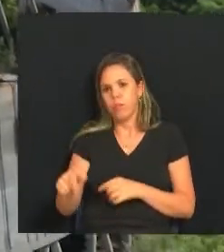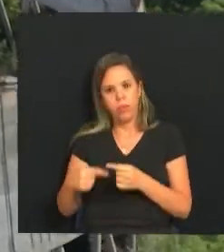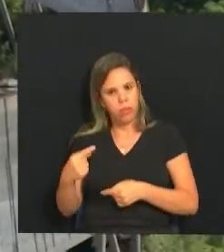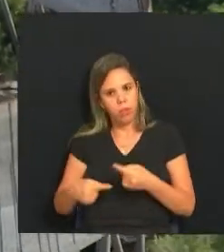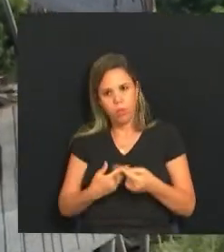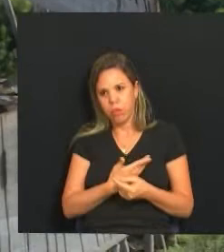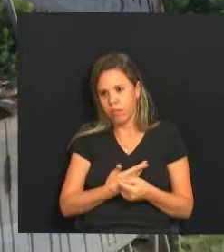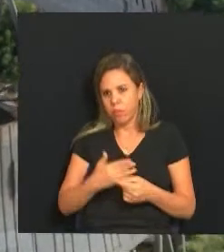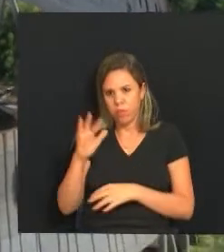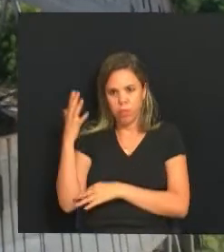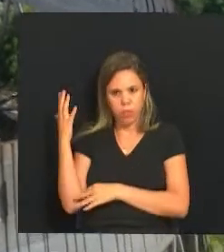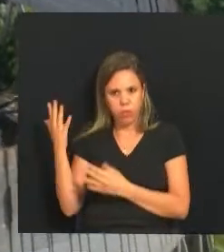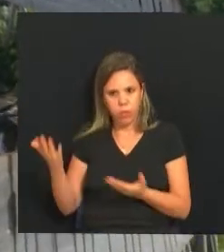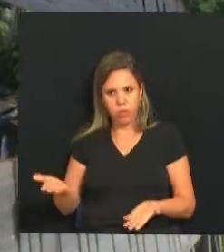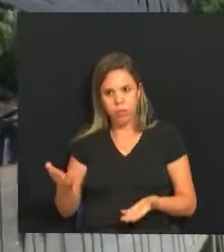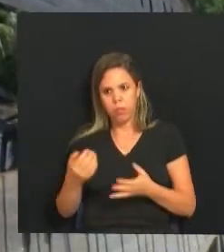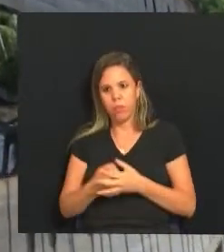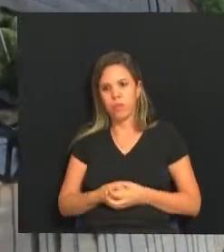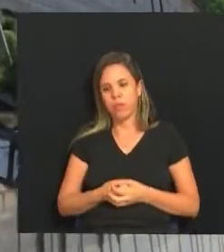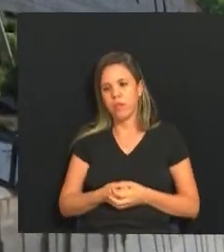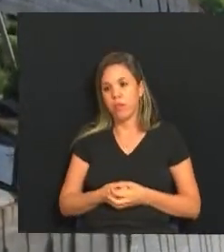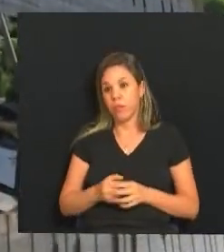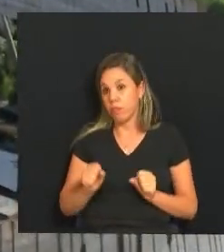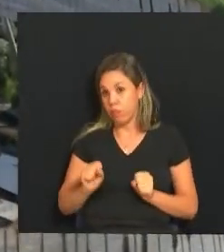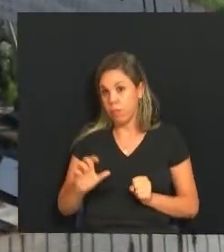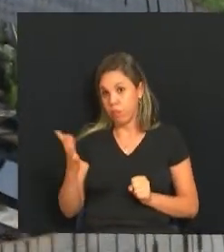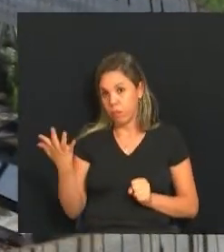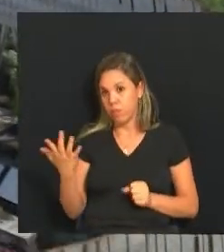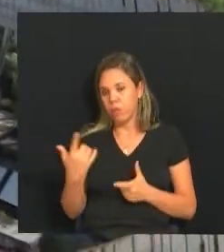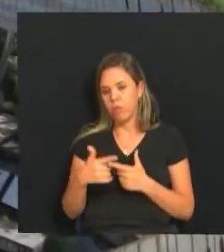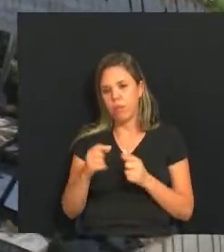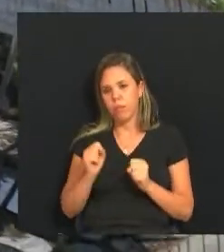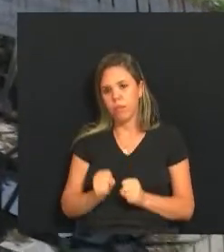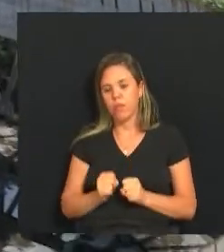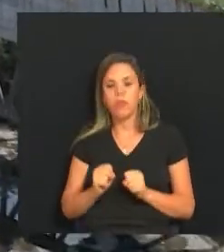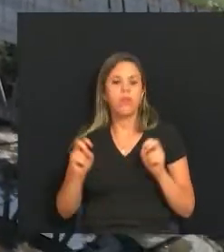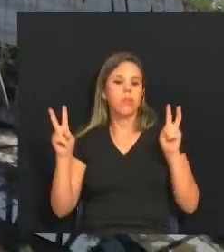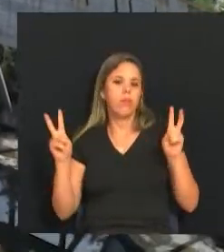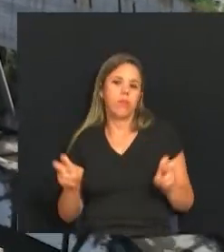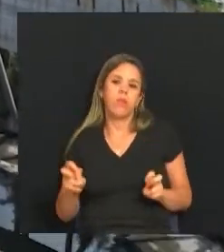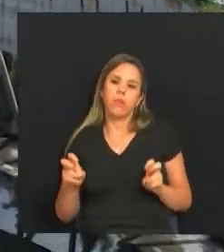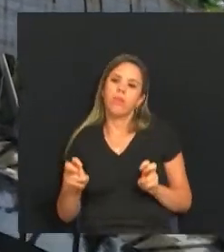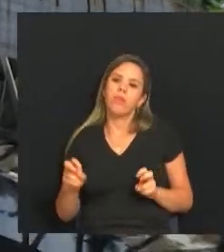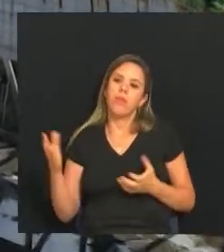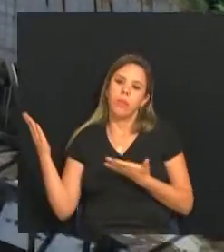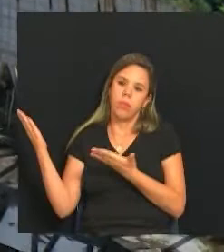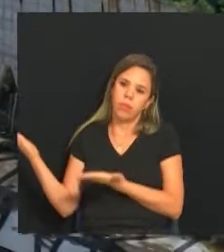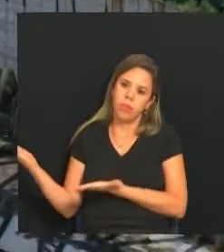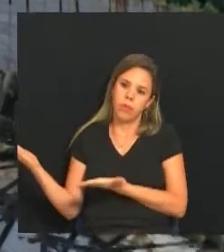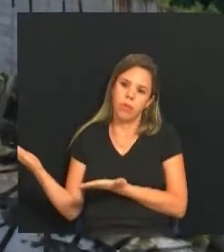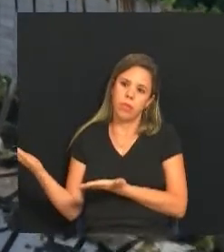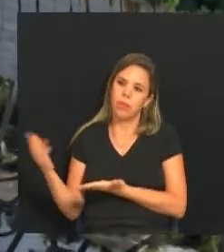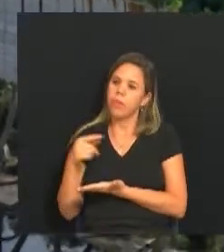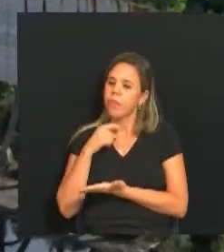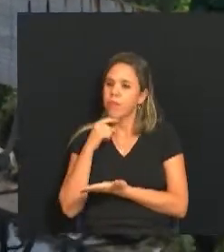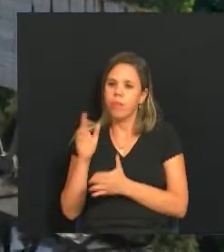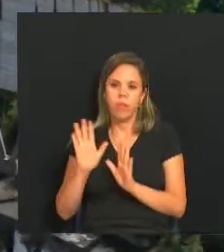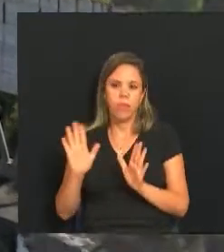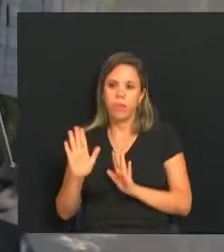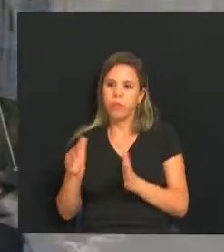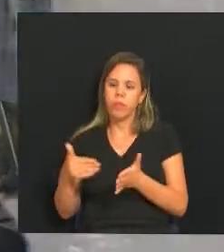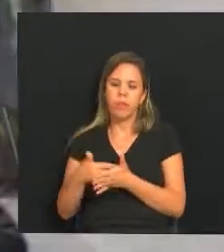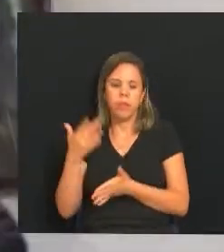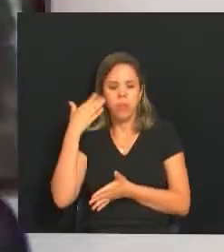política ambiental desde já? Pode, porque essa questão aí da usina de Chernobyl é uma questão que ninguém tem